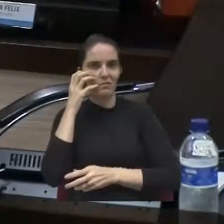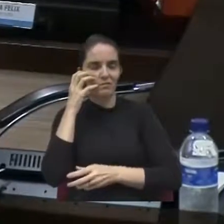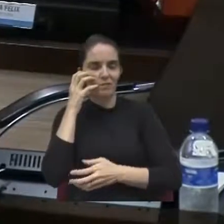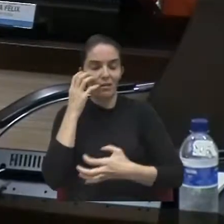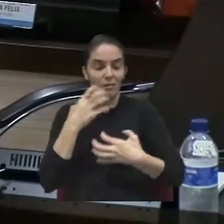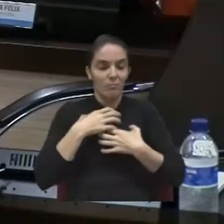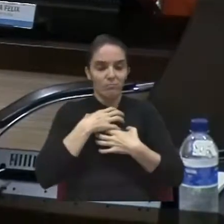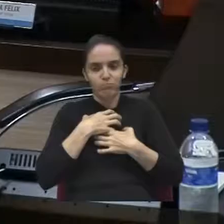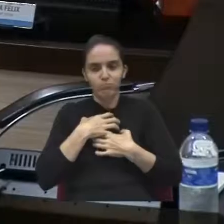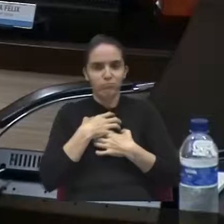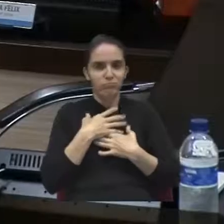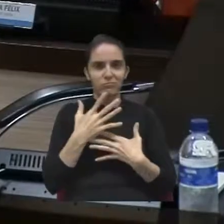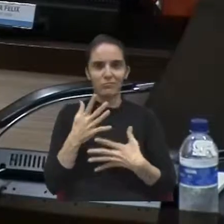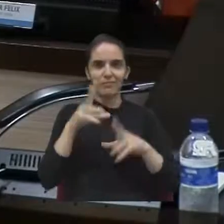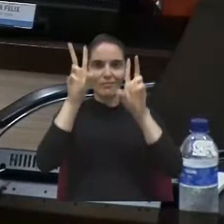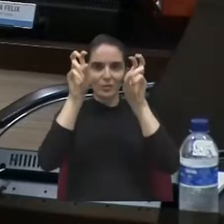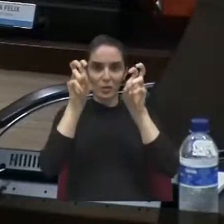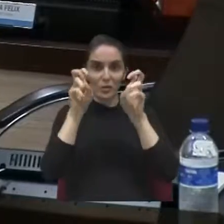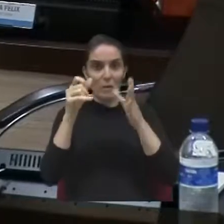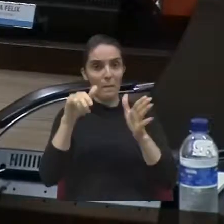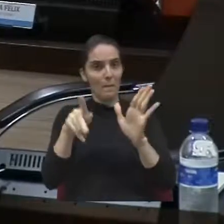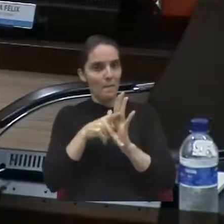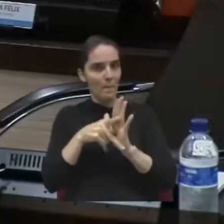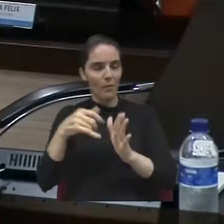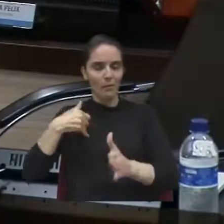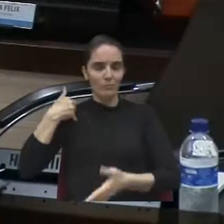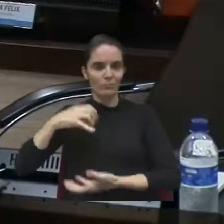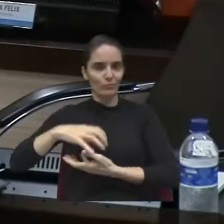essa temática e com este caso.